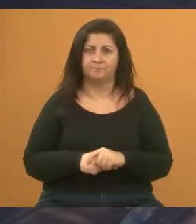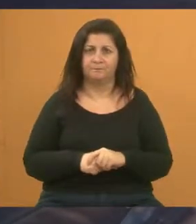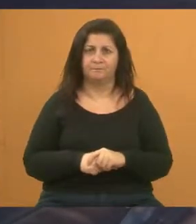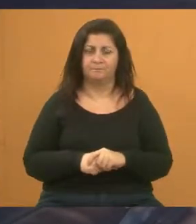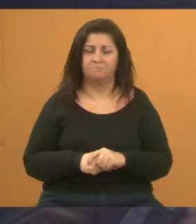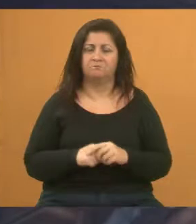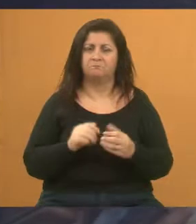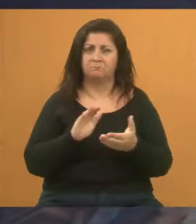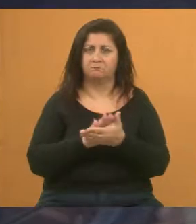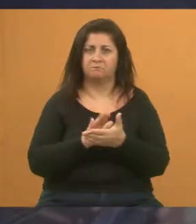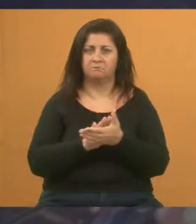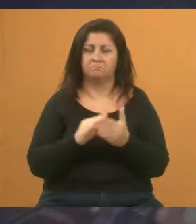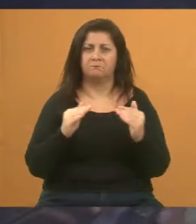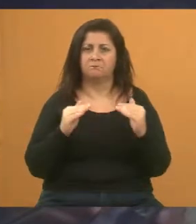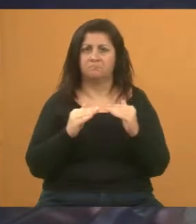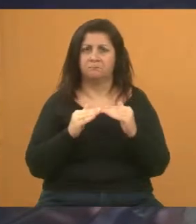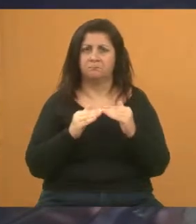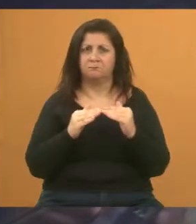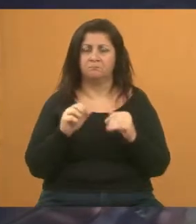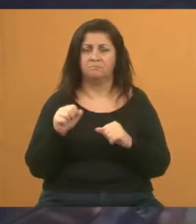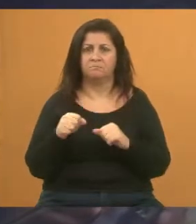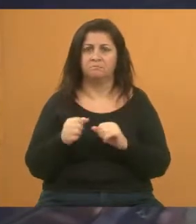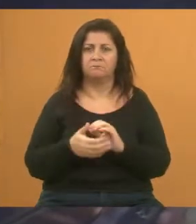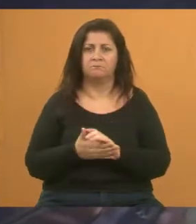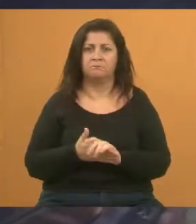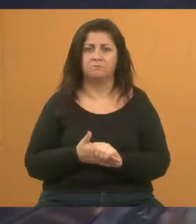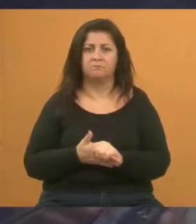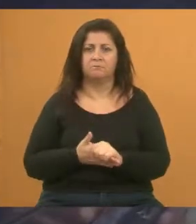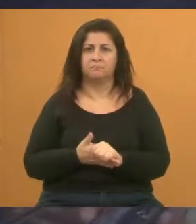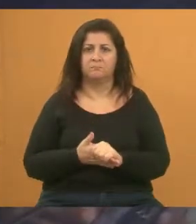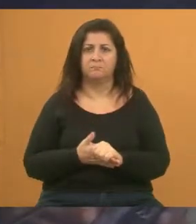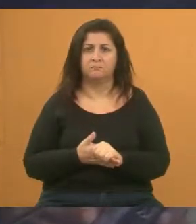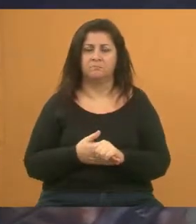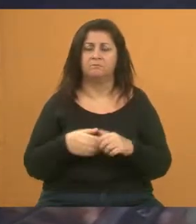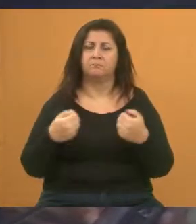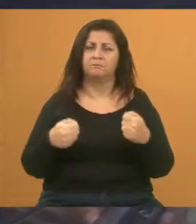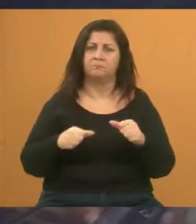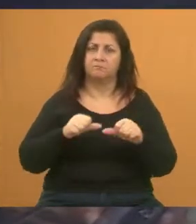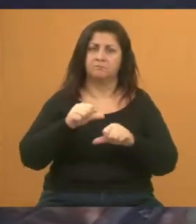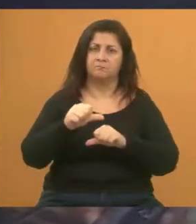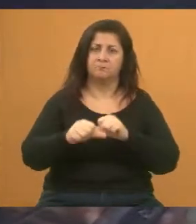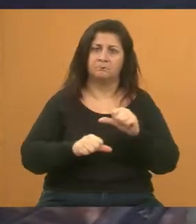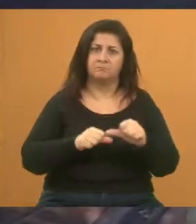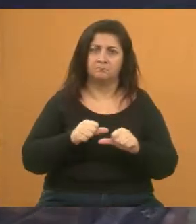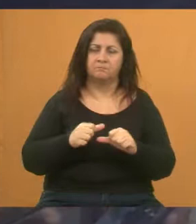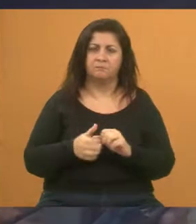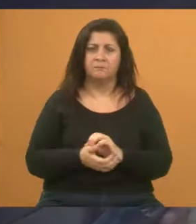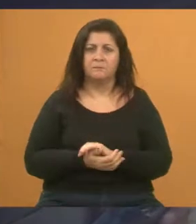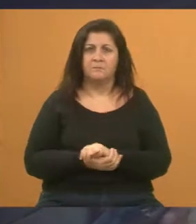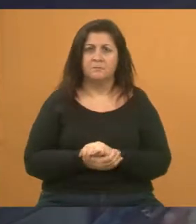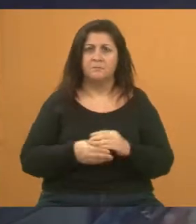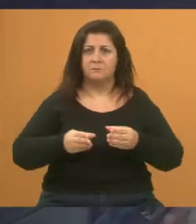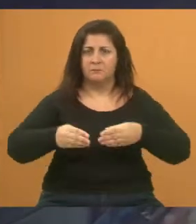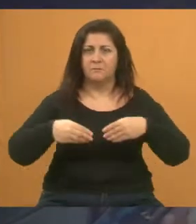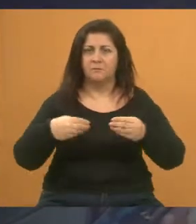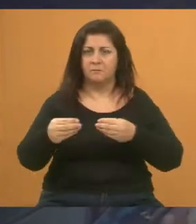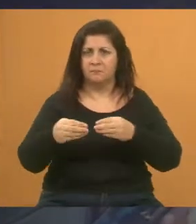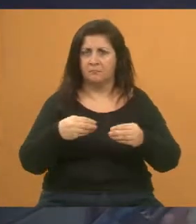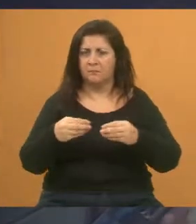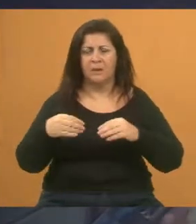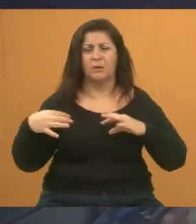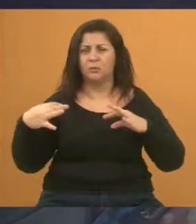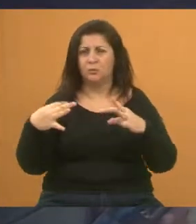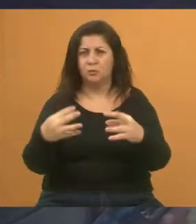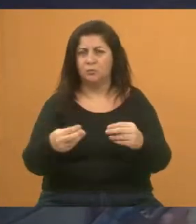de parabéns, sou favorável, assim, que mudemos esse plástico nosso em